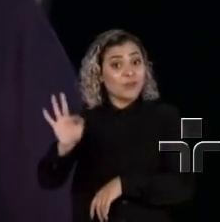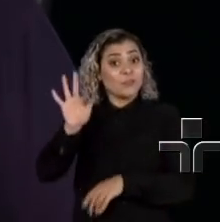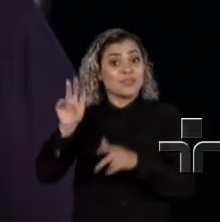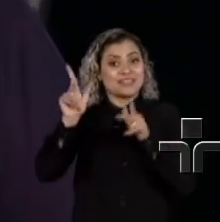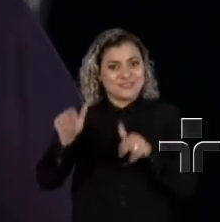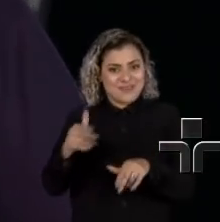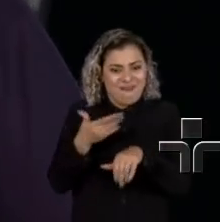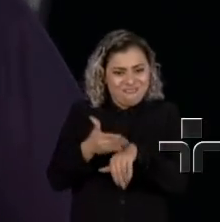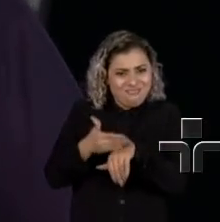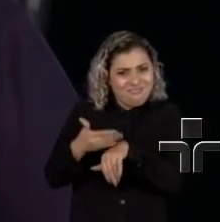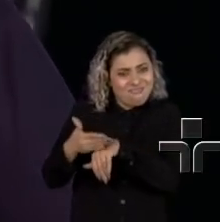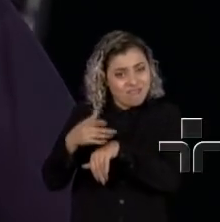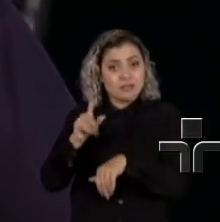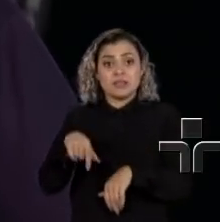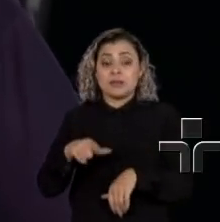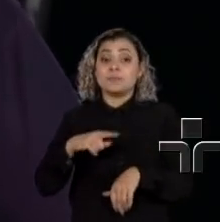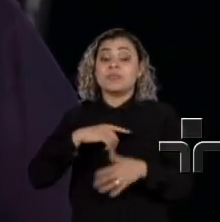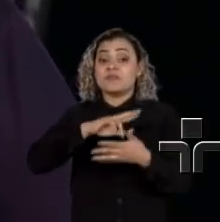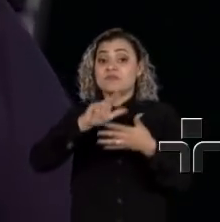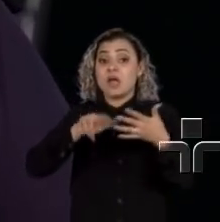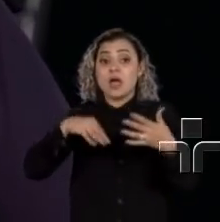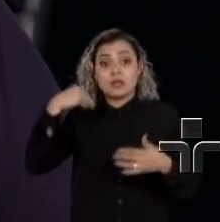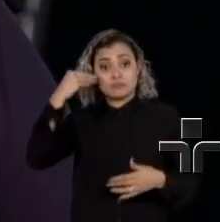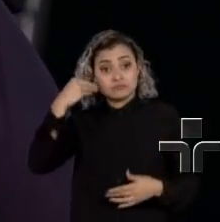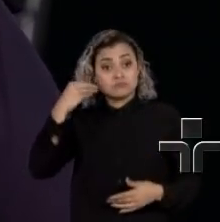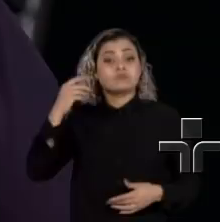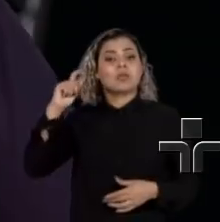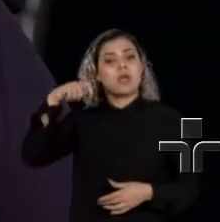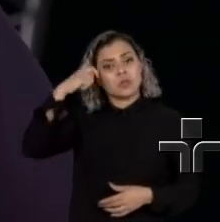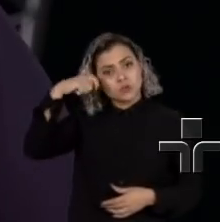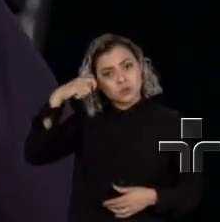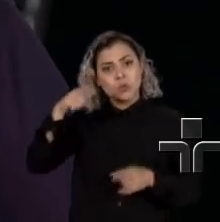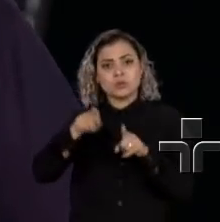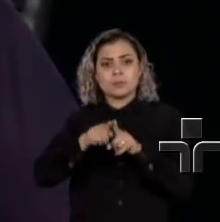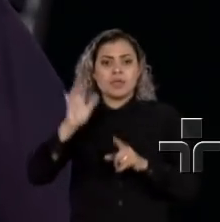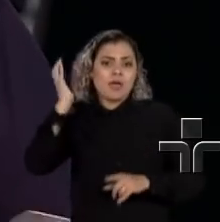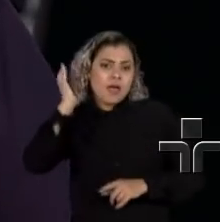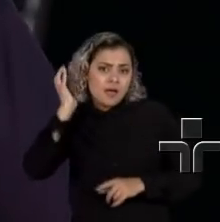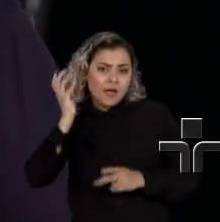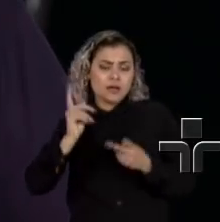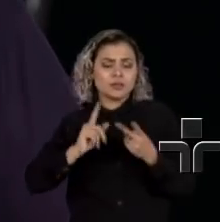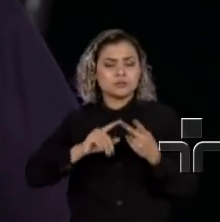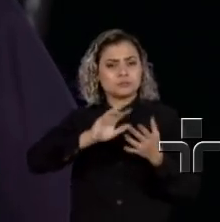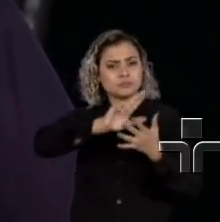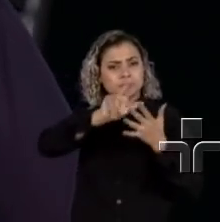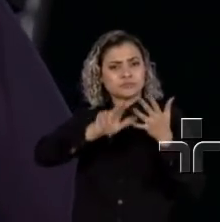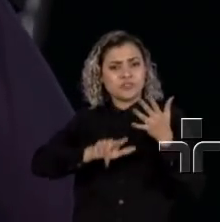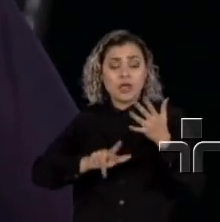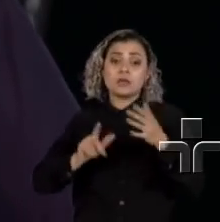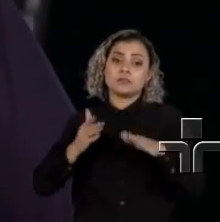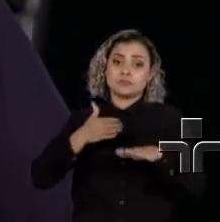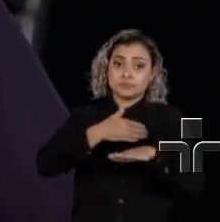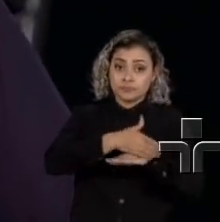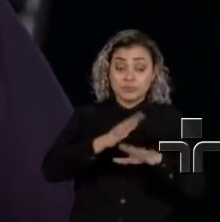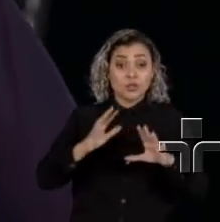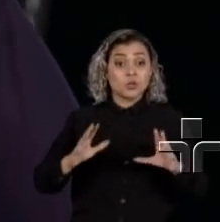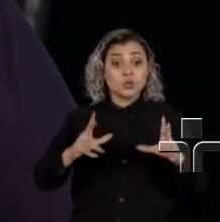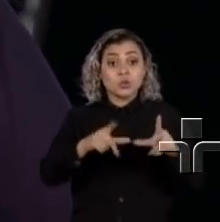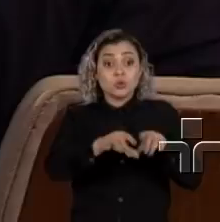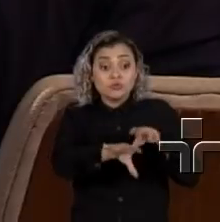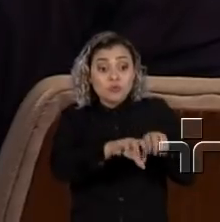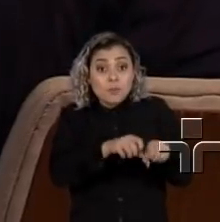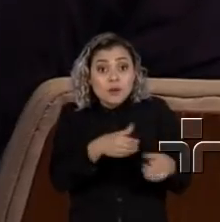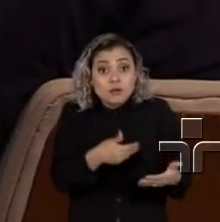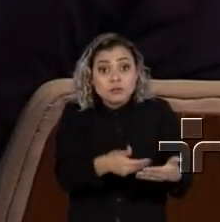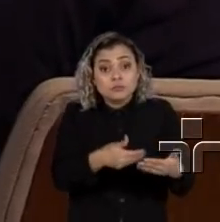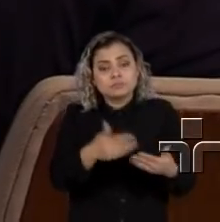Era. Muitos atores experientes que tinham vindo do rádio e tal. Claro que todos estavam se formando